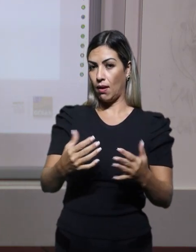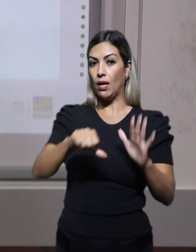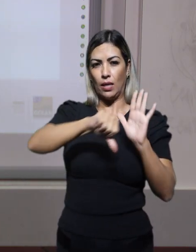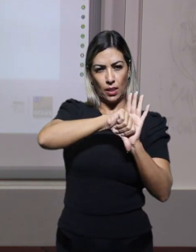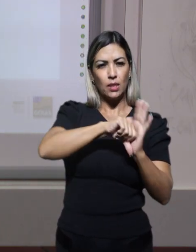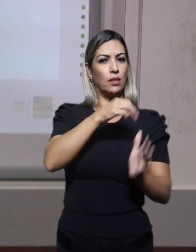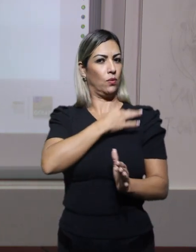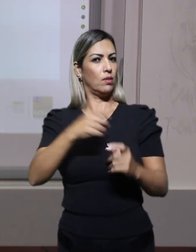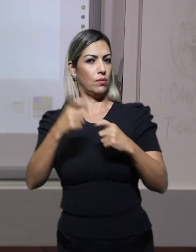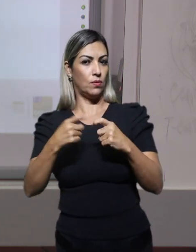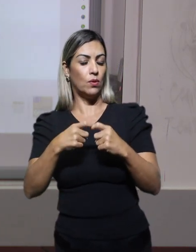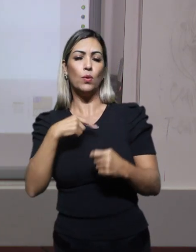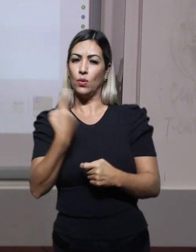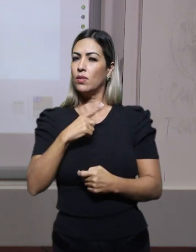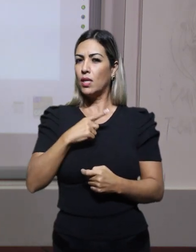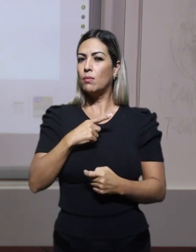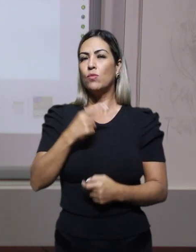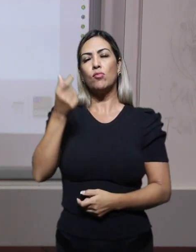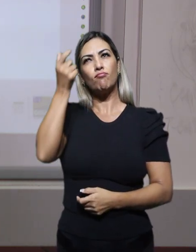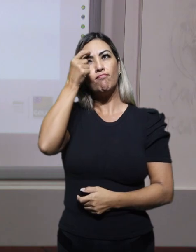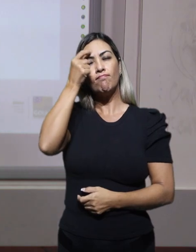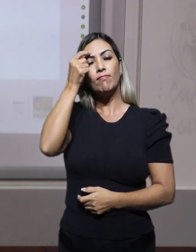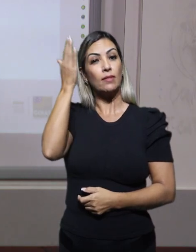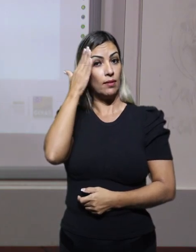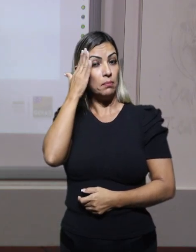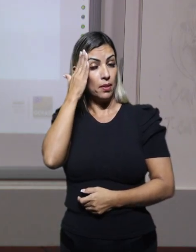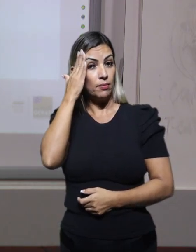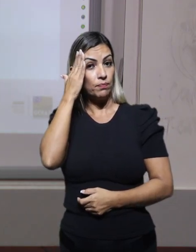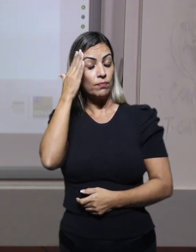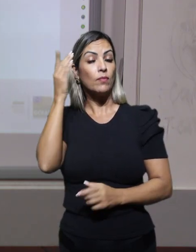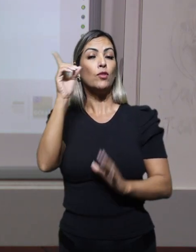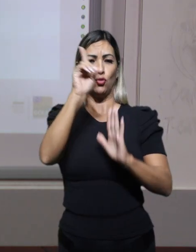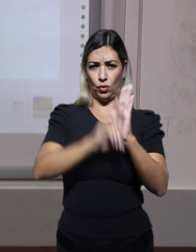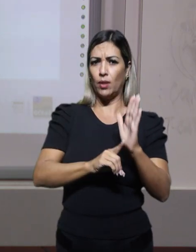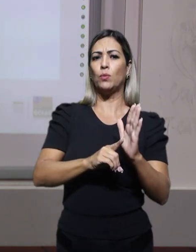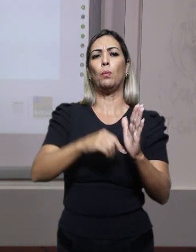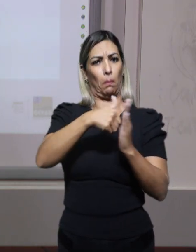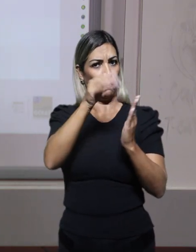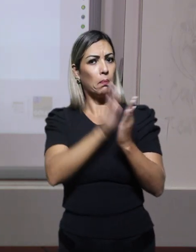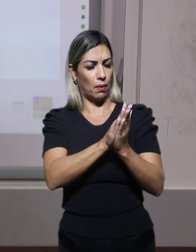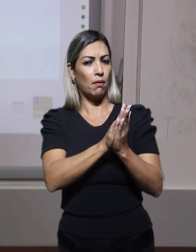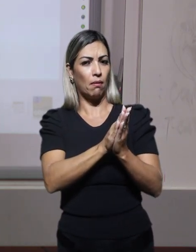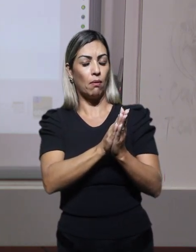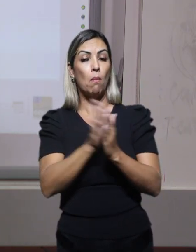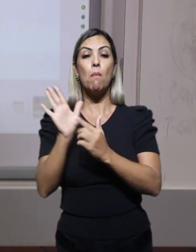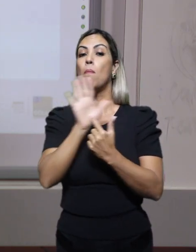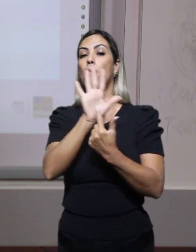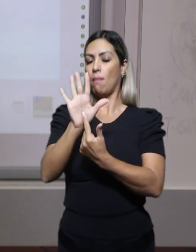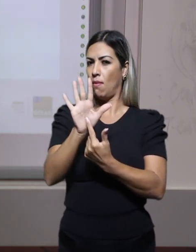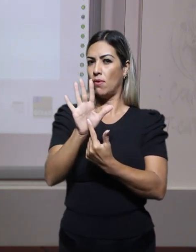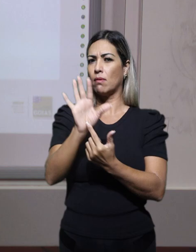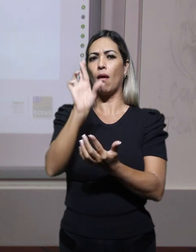dignidade sexual, nós temos que ter em mente que o direito penal, ele reflete a realidade